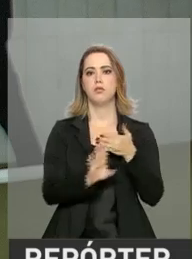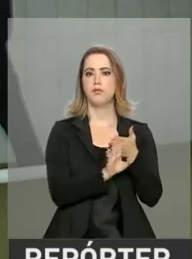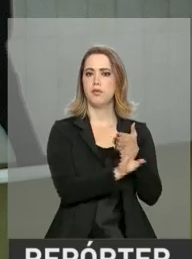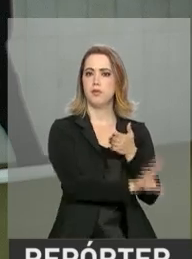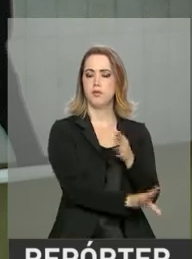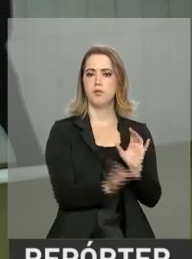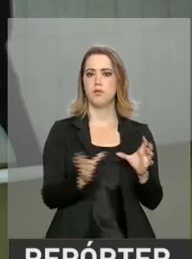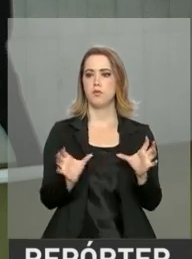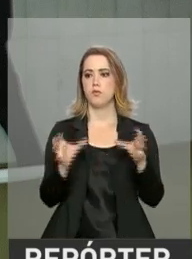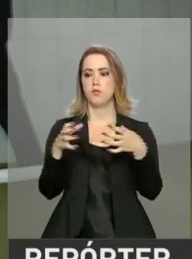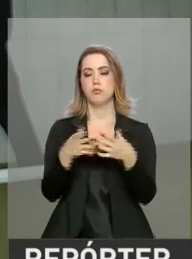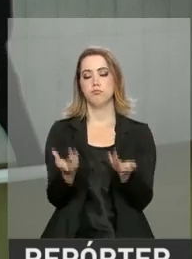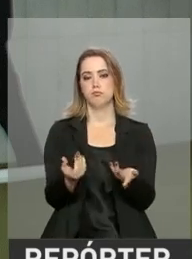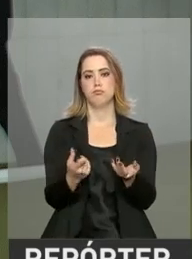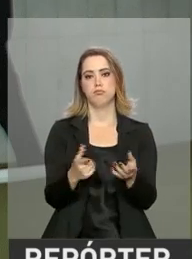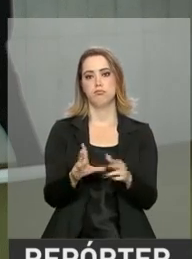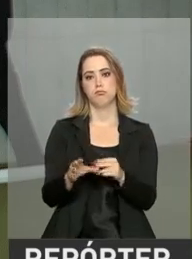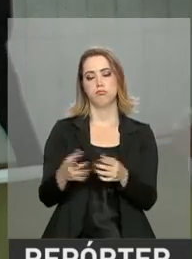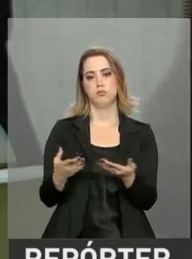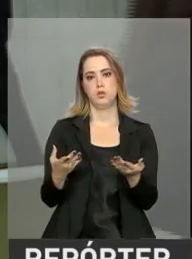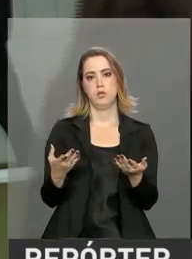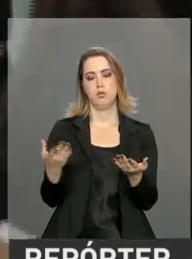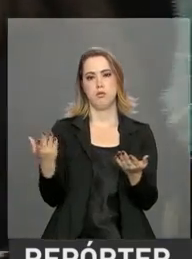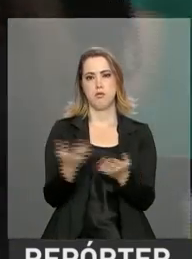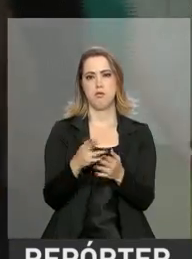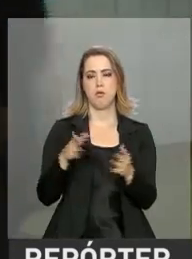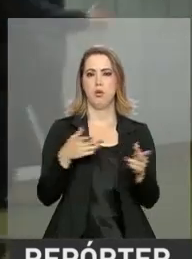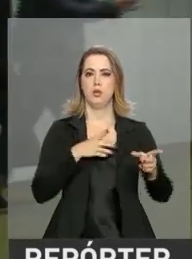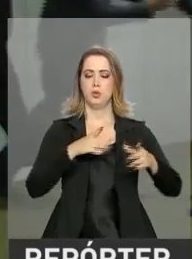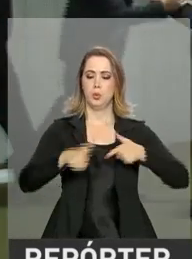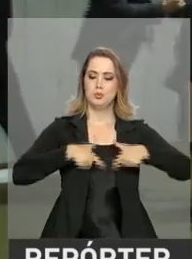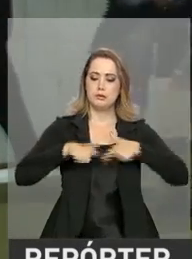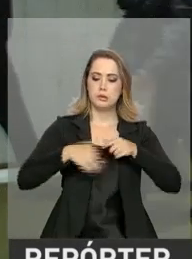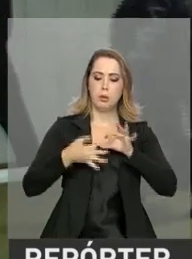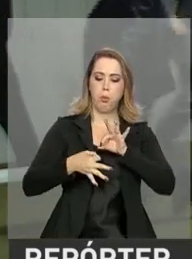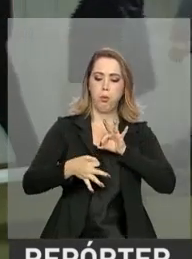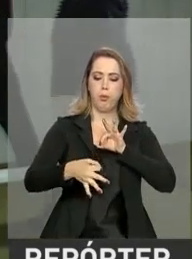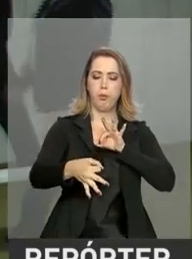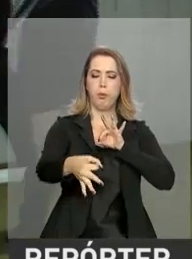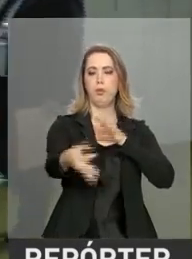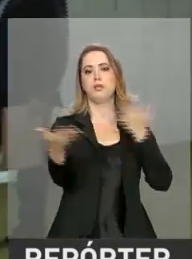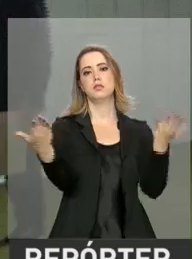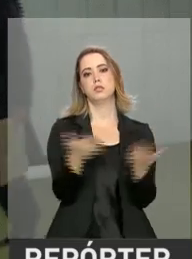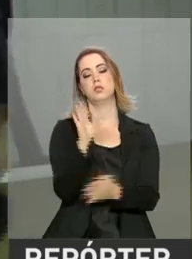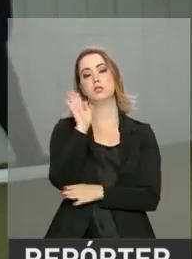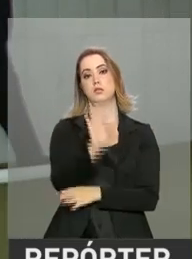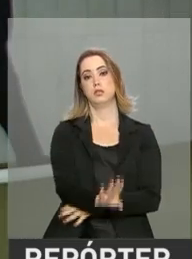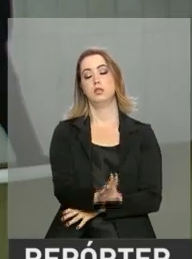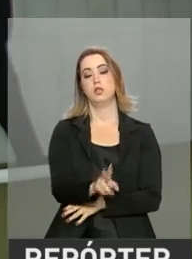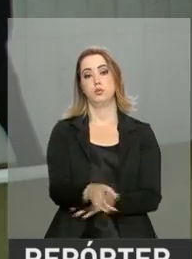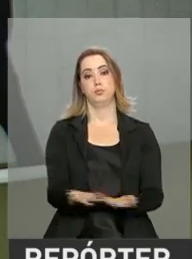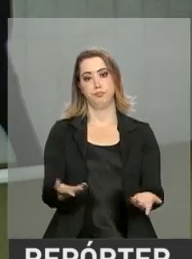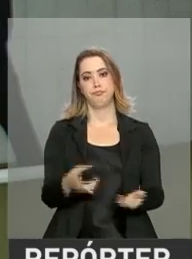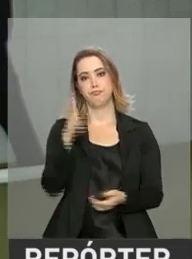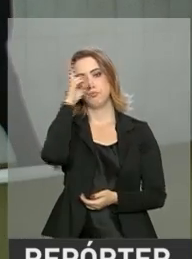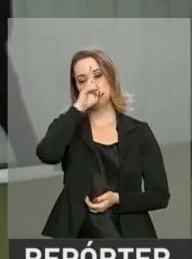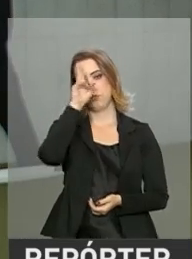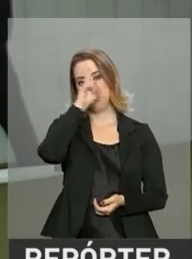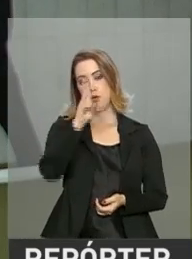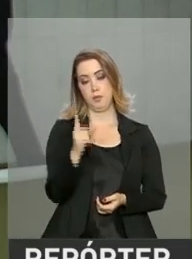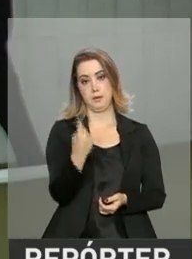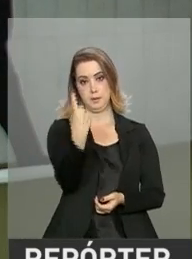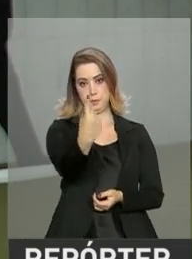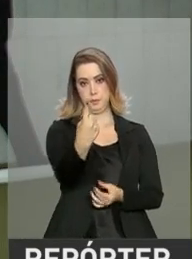relação a esse texto base, ou seja, a dinâmica vai ser longa aqui na Câmara dos Deputados nesta tarde. Lembrando que esse é o primeiro turno